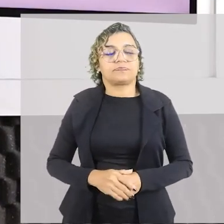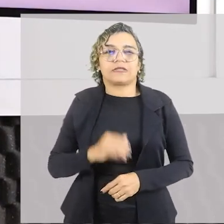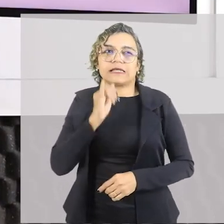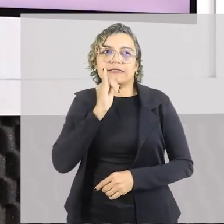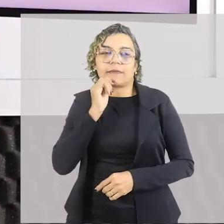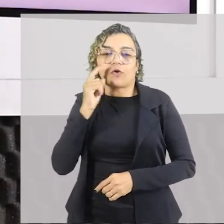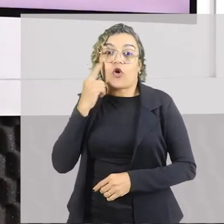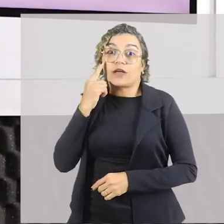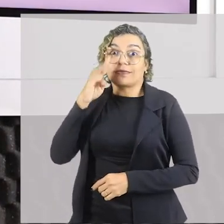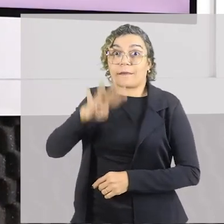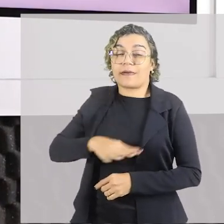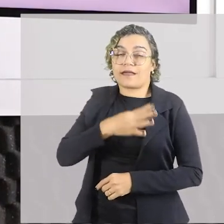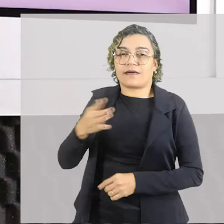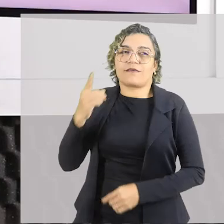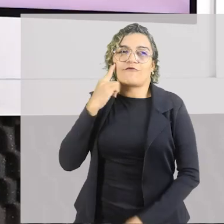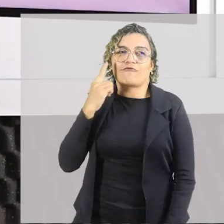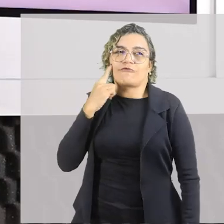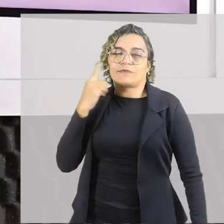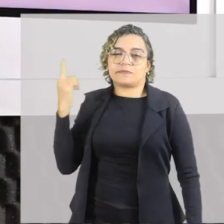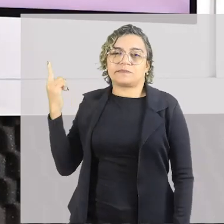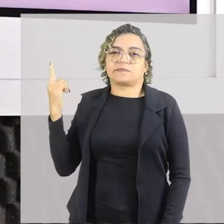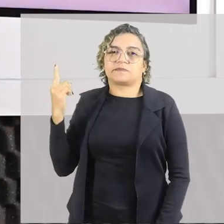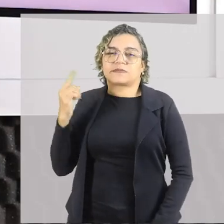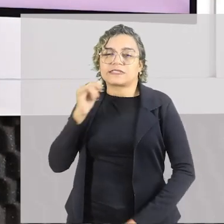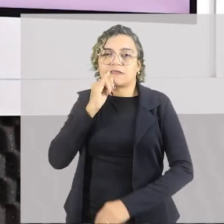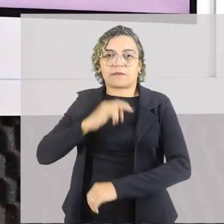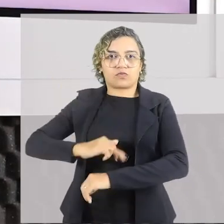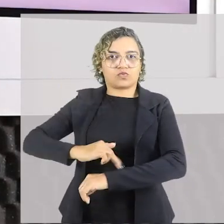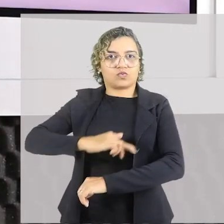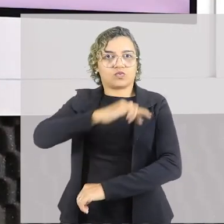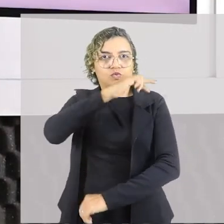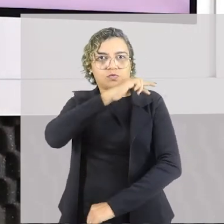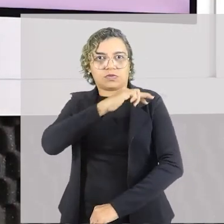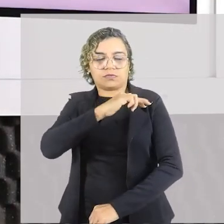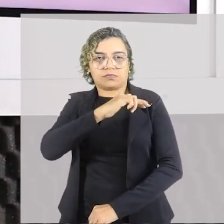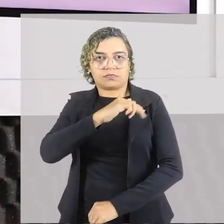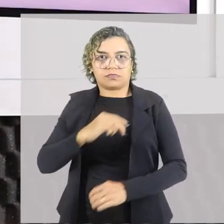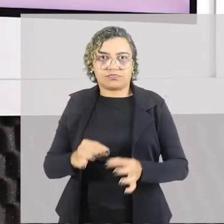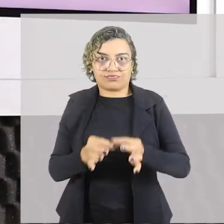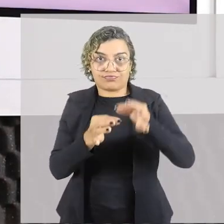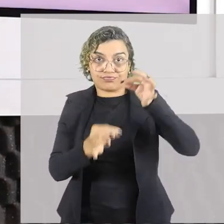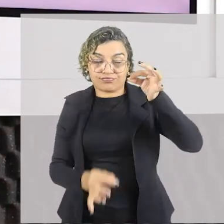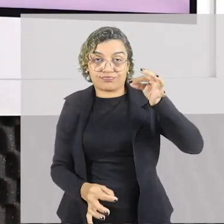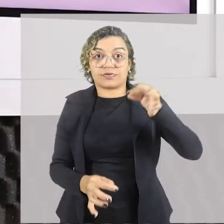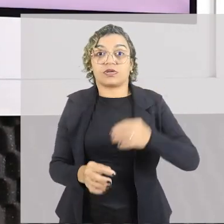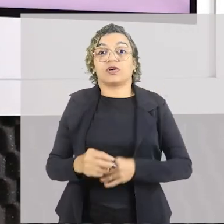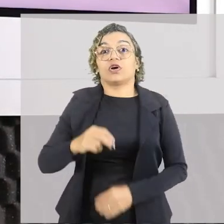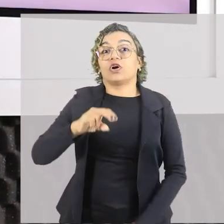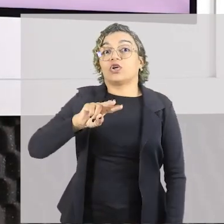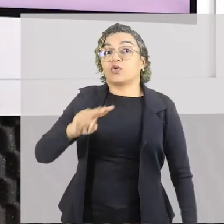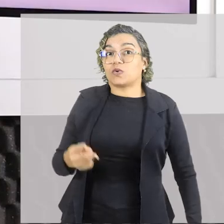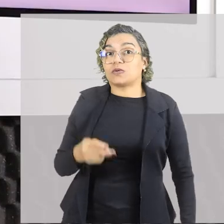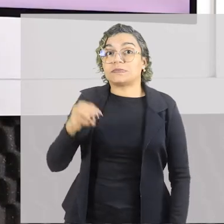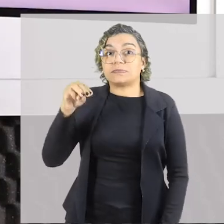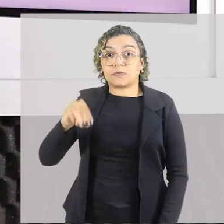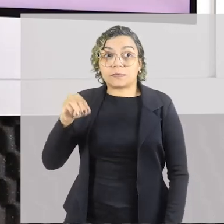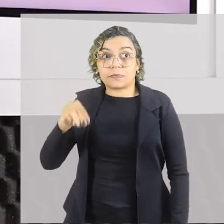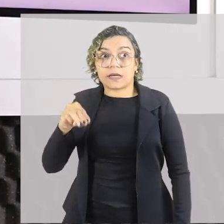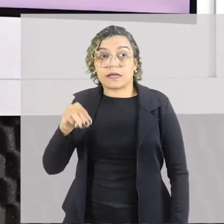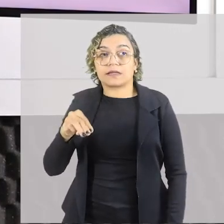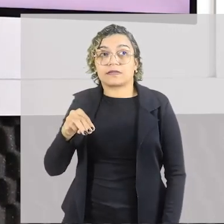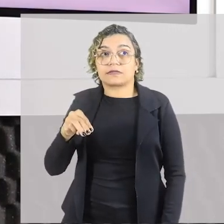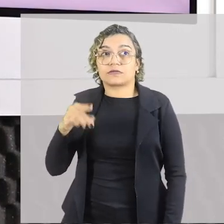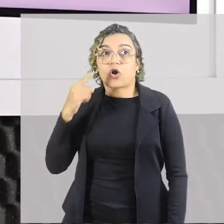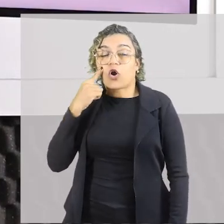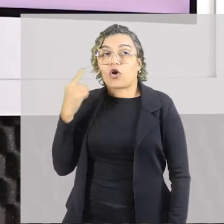por exemplo, ó, eu vou subir até 2.000 metros. Ó, quanto é que vale minha pressão atmosférica? Ela está valendo só 60. Ela